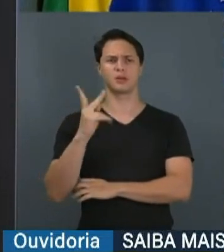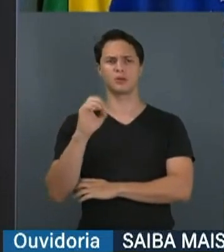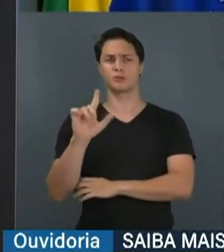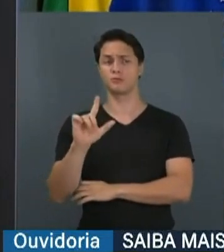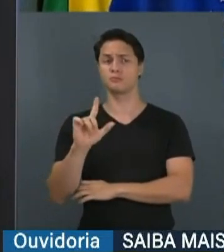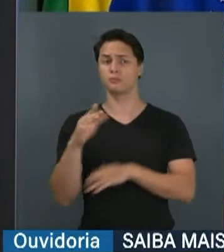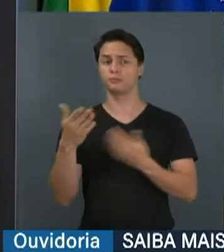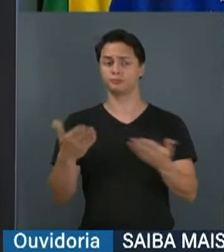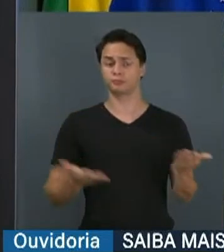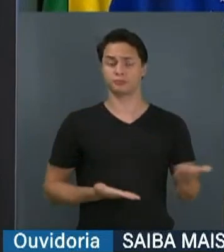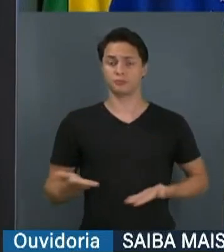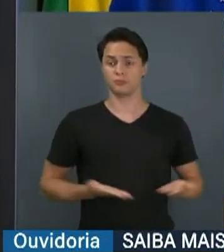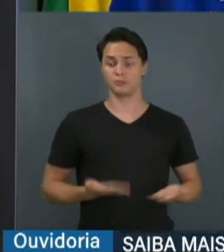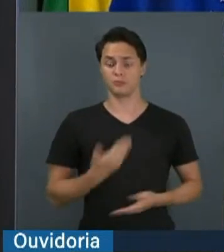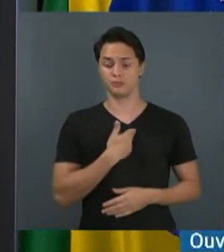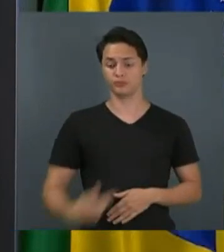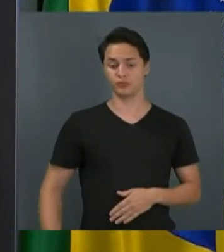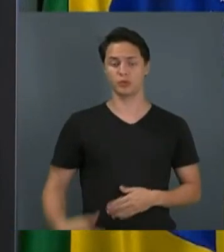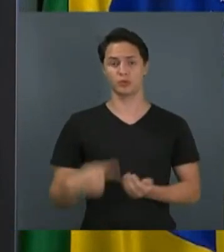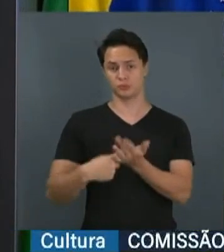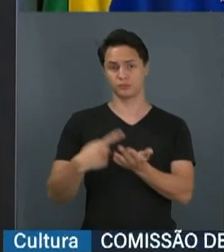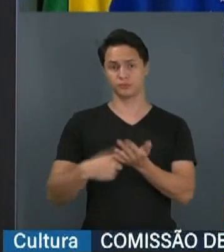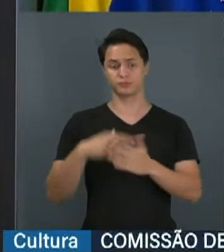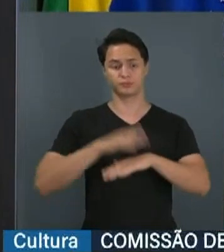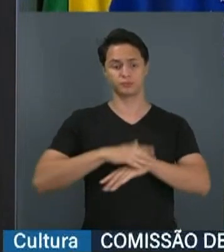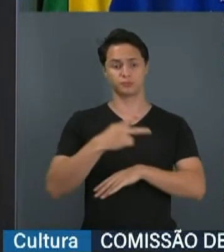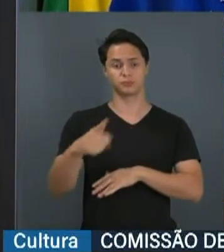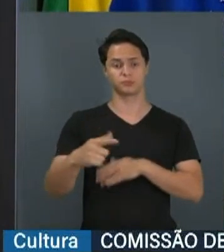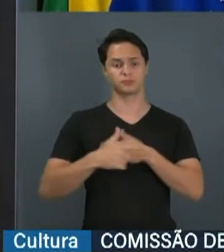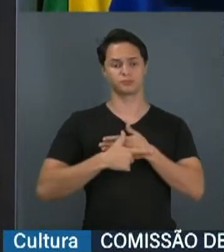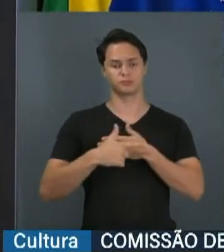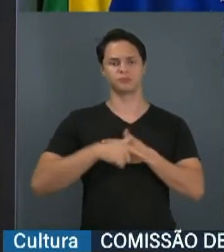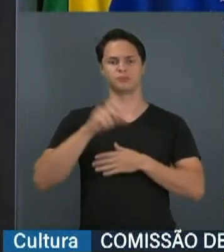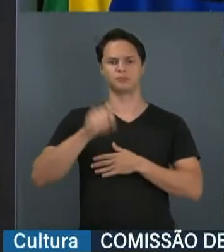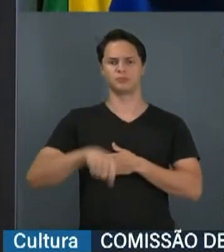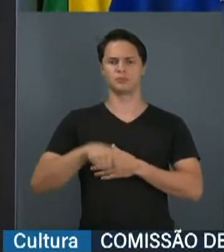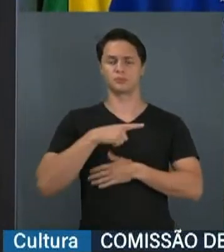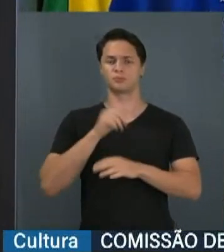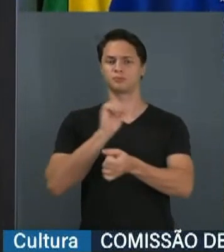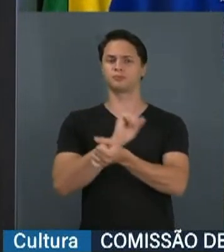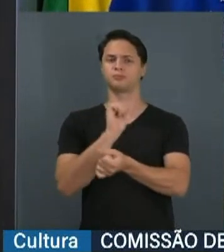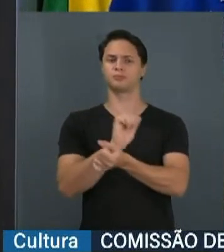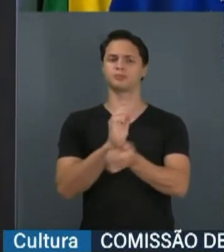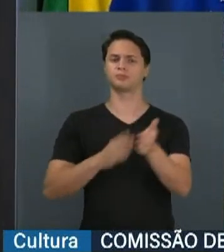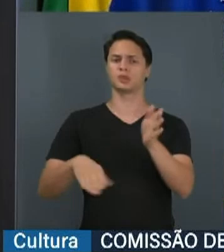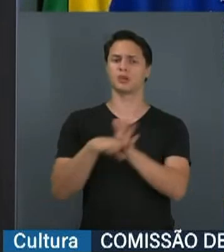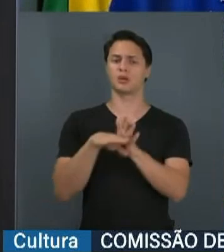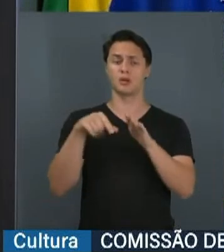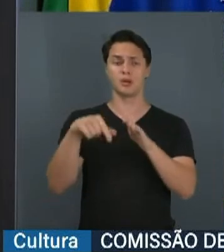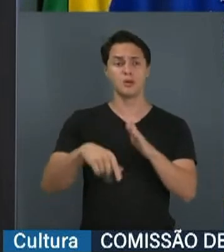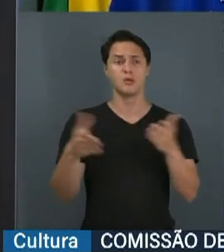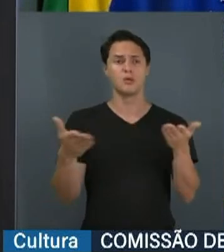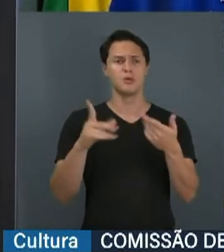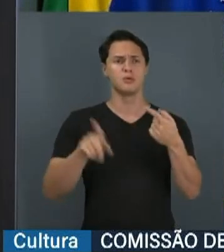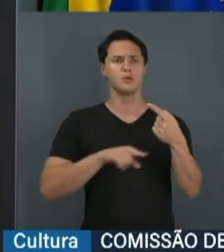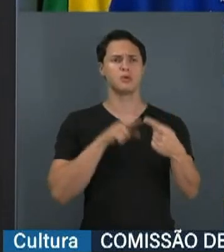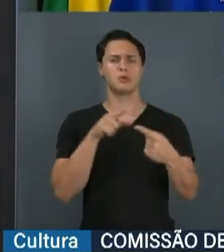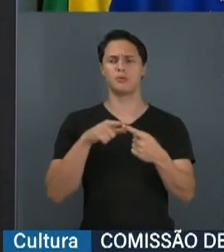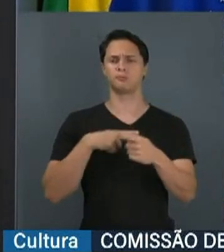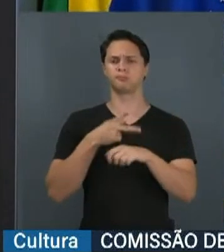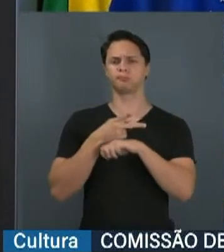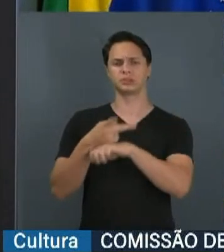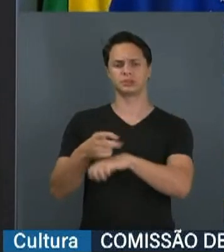Um servidor público que cumpriu o seu dever e esperaram ele chegar aqui para cassá-lo com